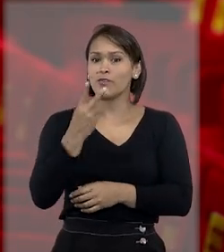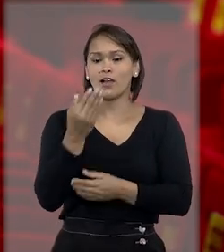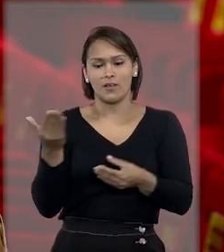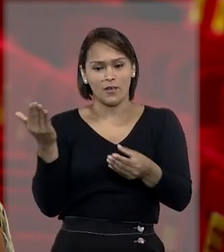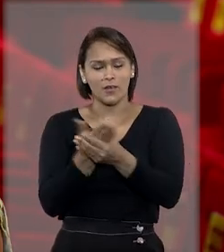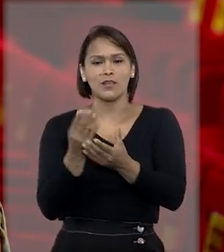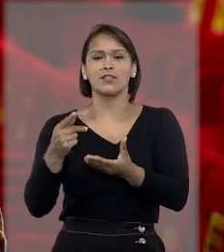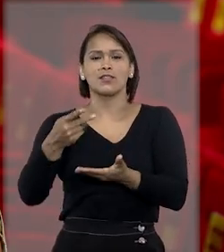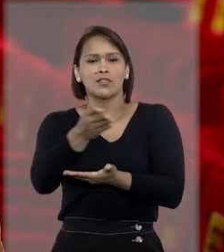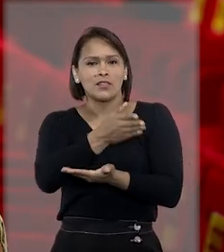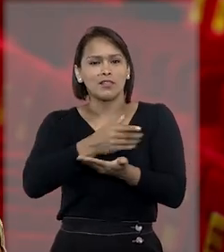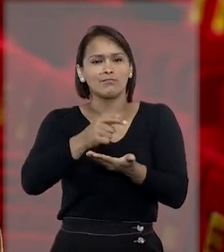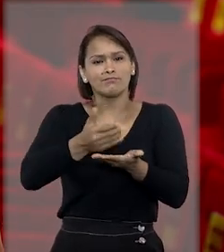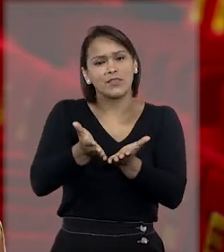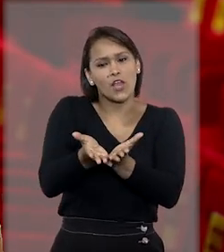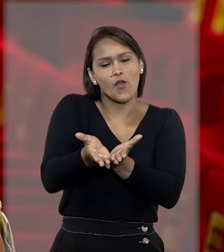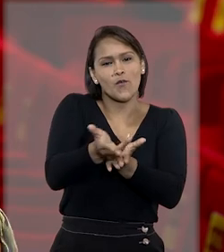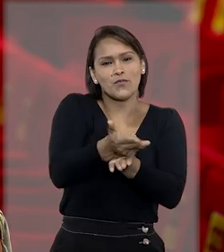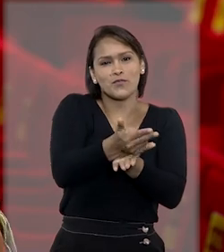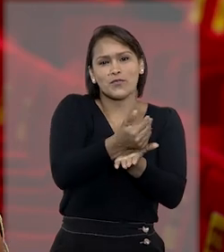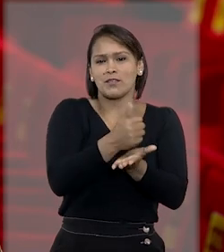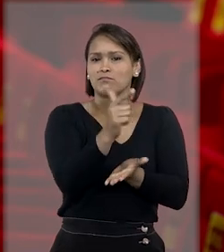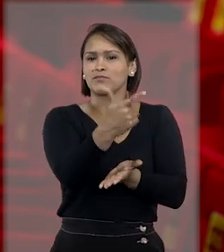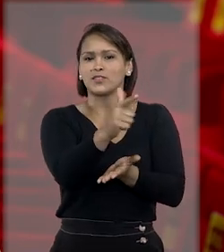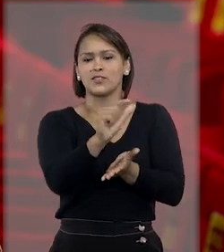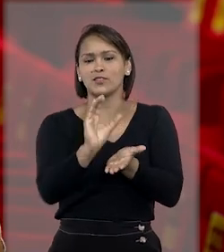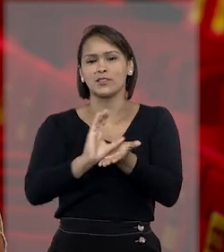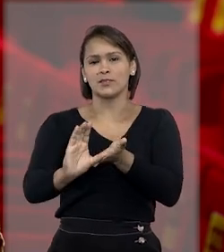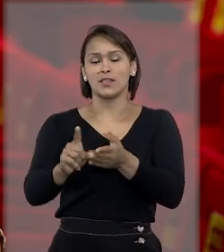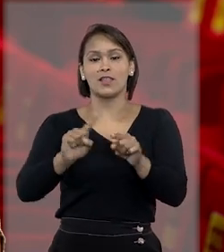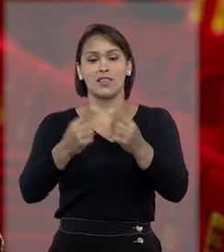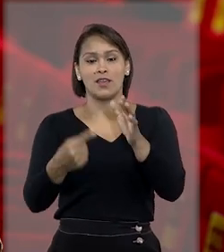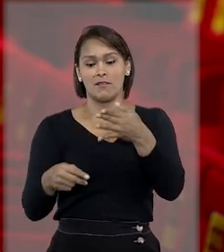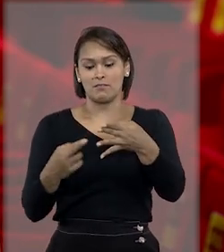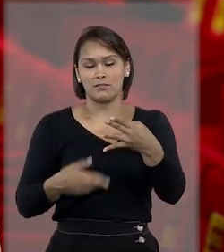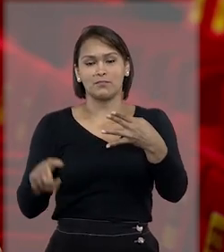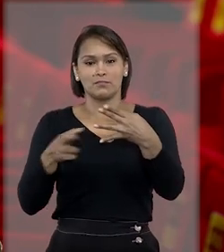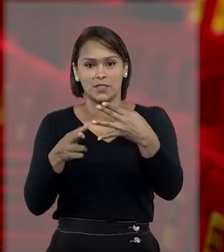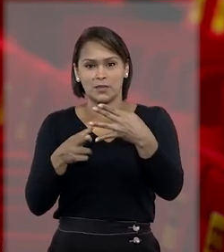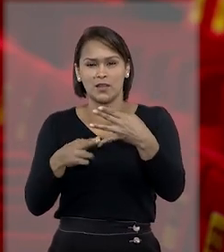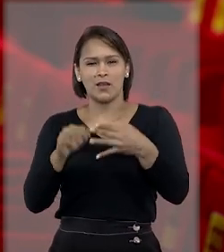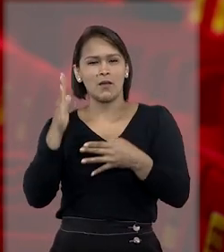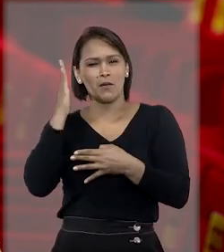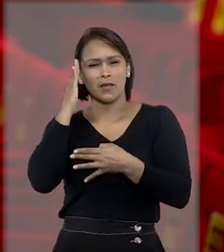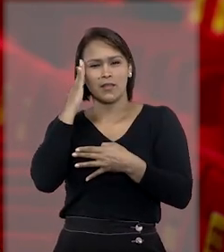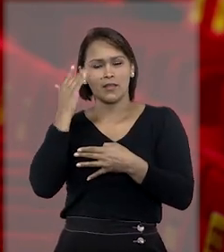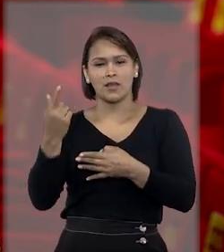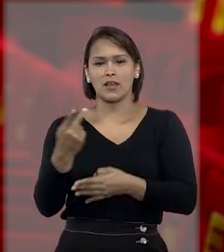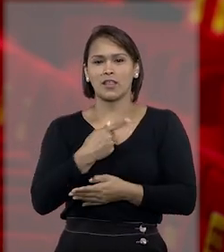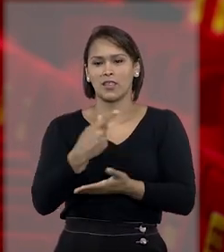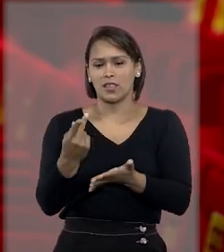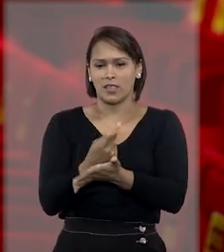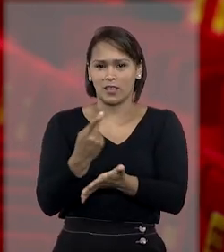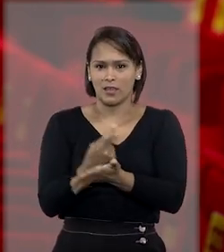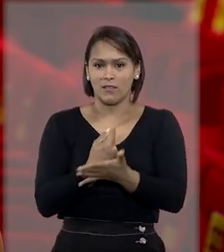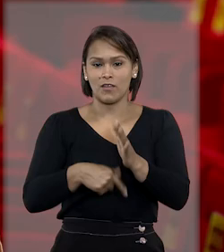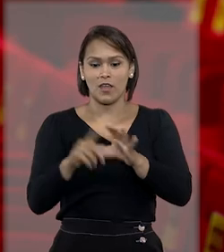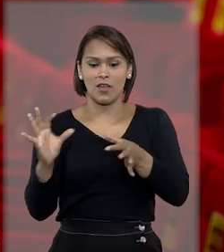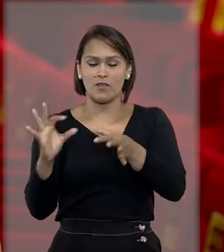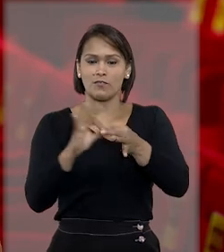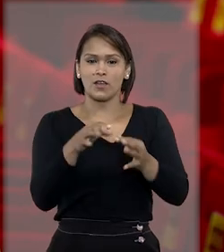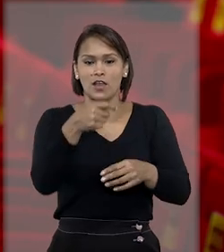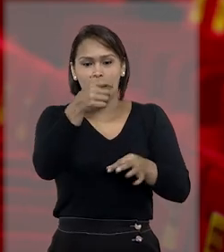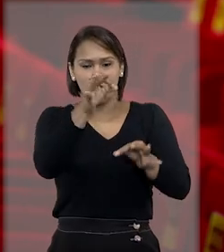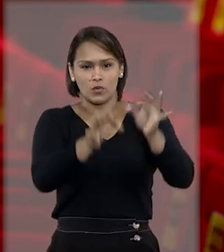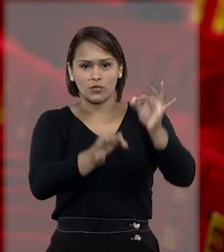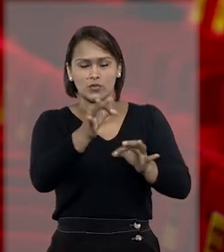dinheiro no processo mas não havia repassado nada ele em primeiro grau ao reconhecer que houve lesão ao filiado